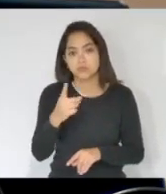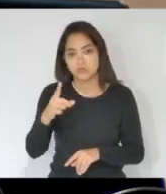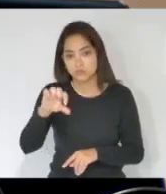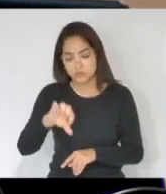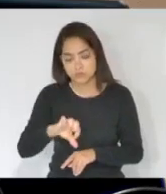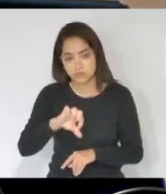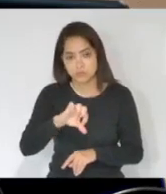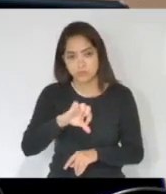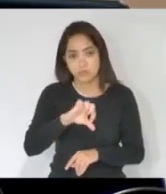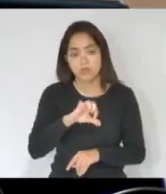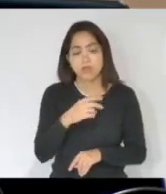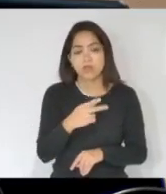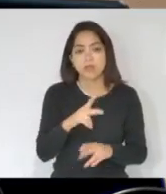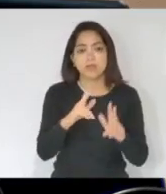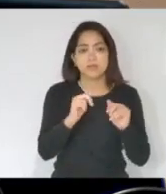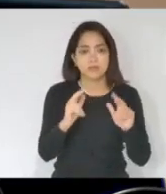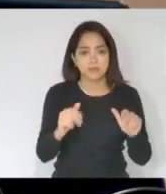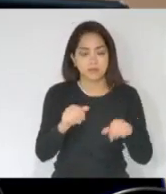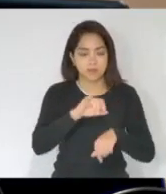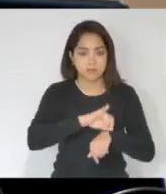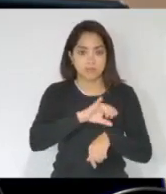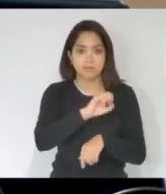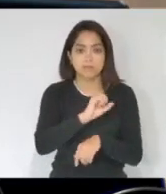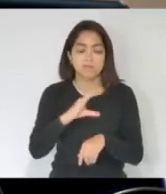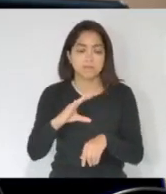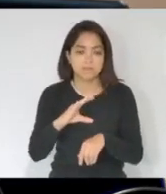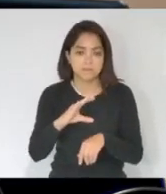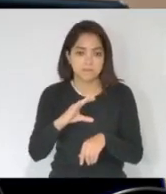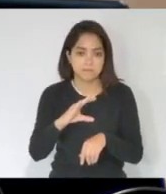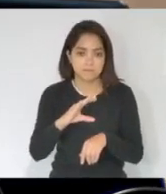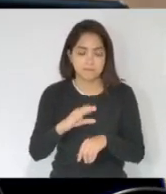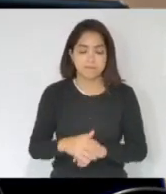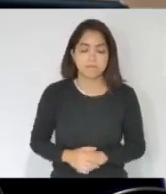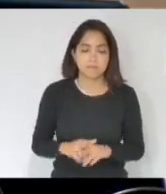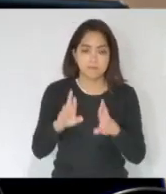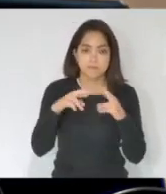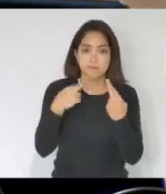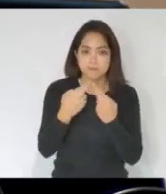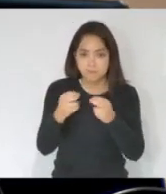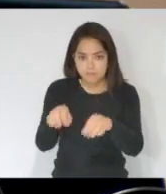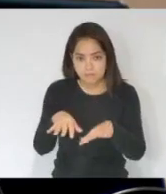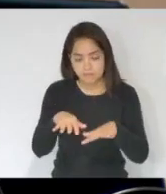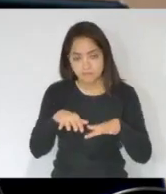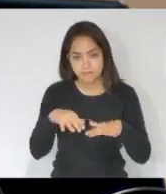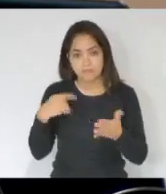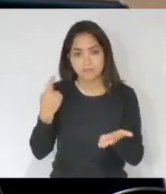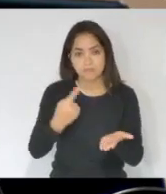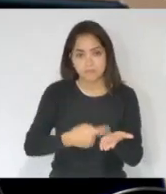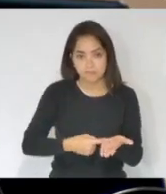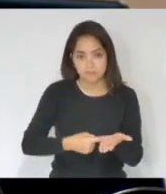2019, nesta cidade de Florianópolis, capital do estado de Santa Catarina, reuniu-se a